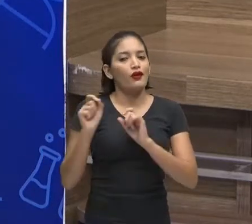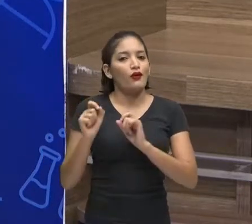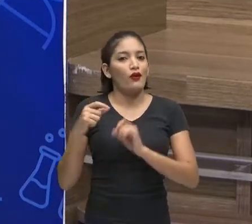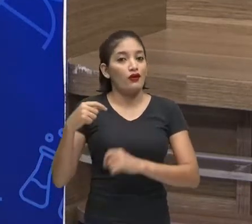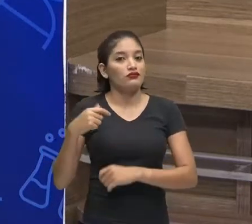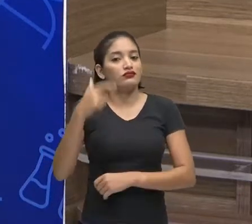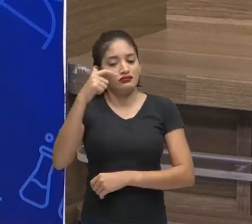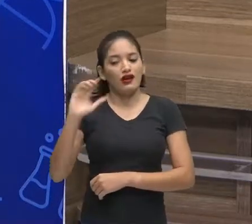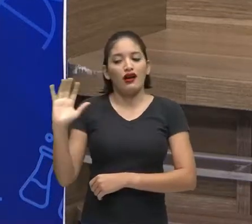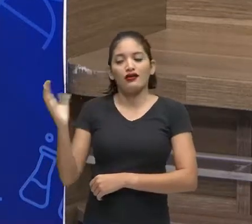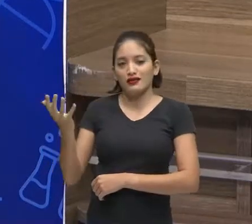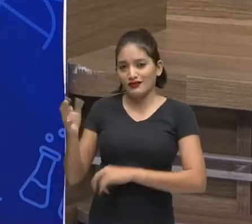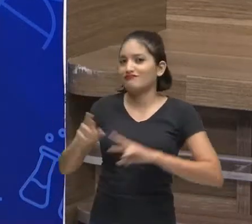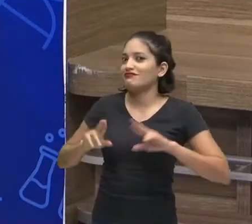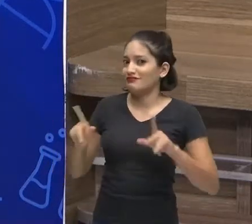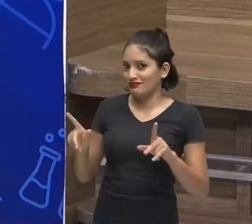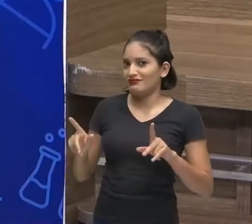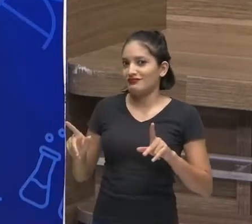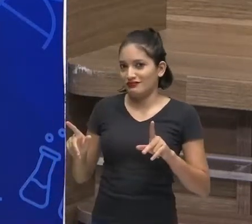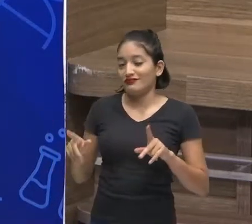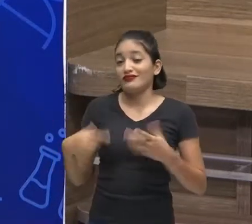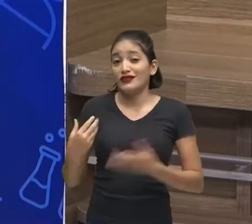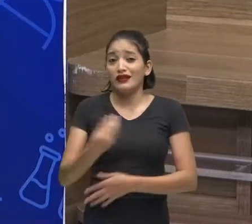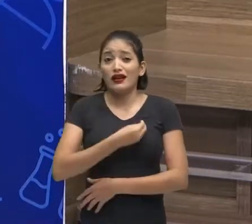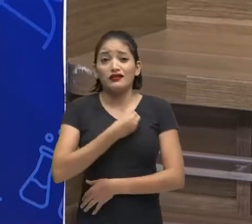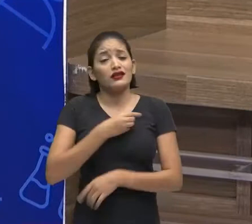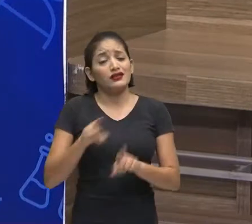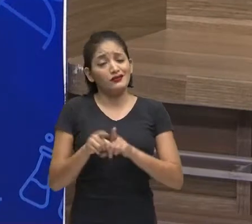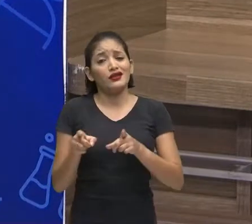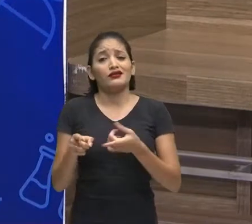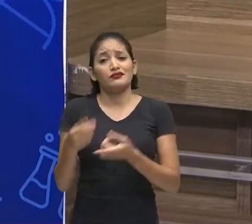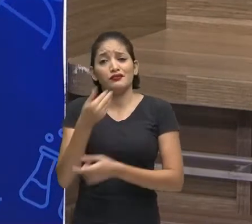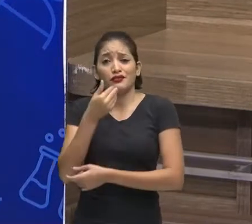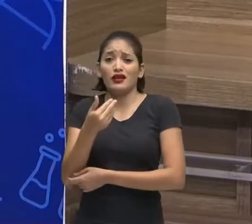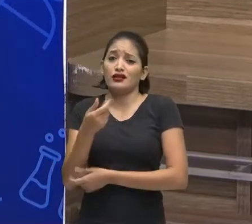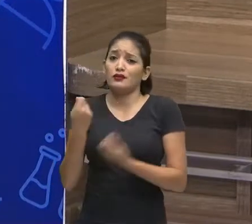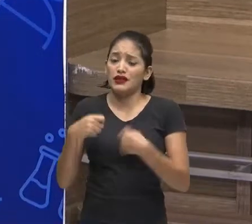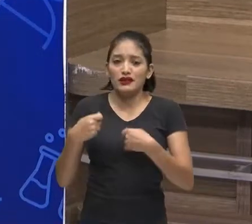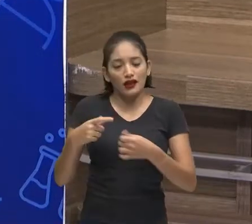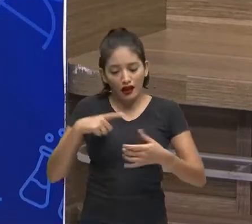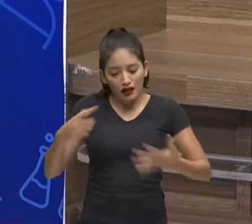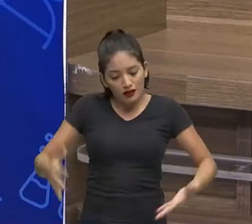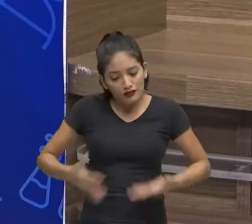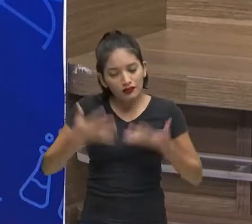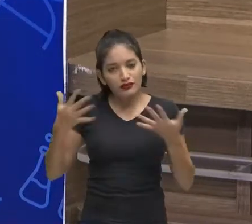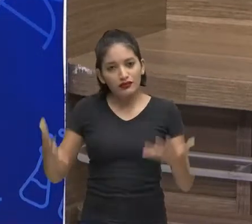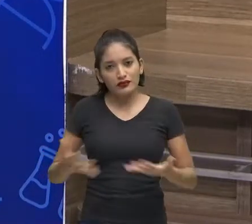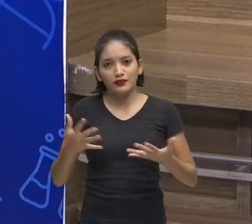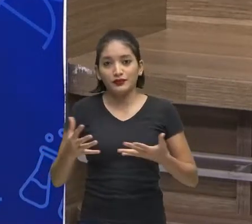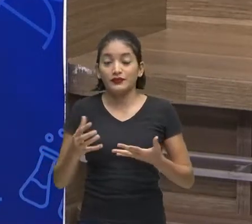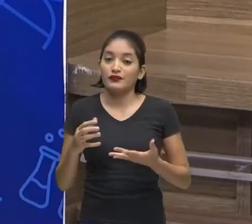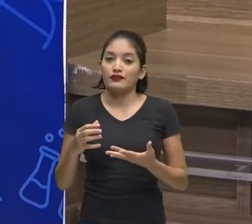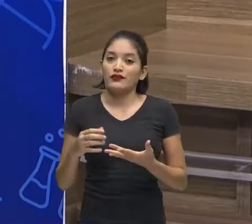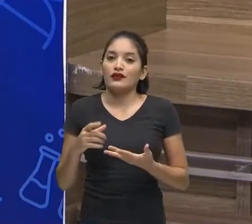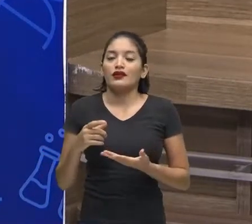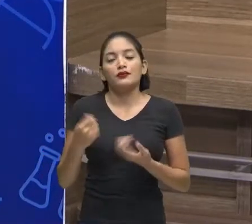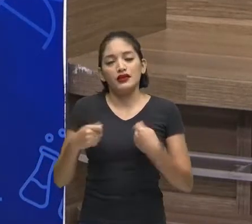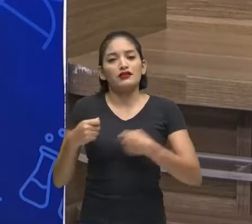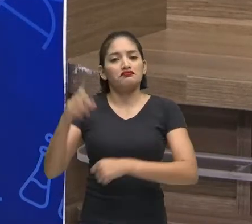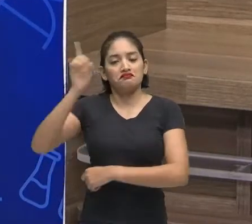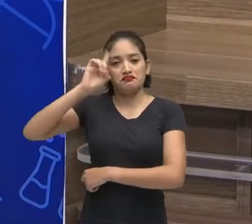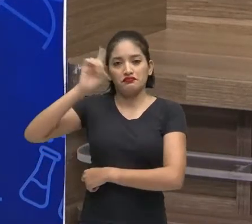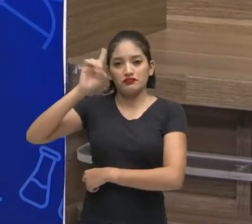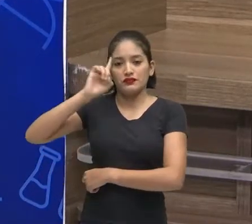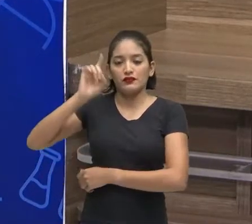acontecendo? Então, porque na vida ela pede isso, ela pede que a gente tenha motivos para. Então a gente precisa ter todos os dias. Então, se